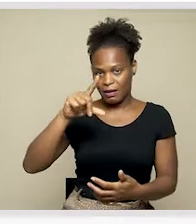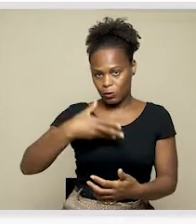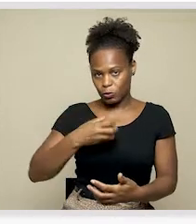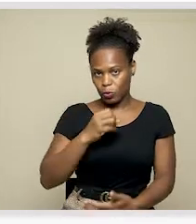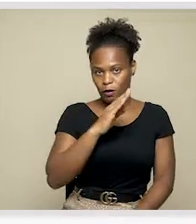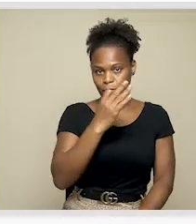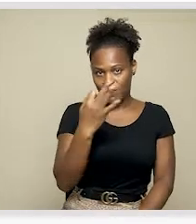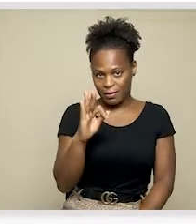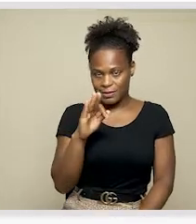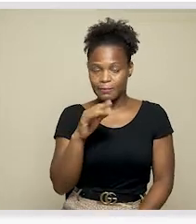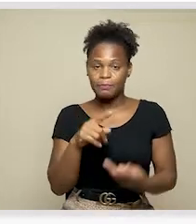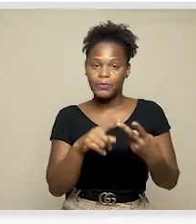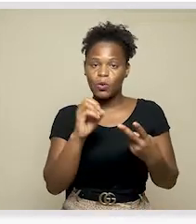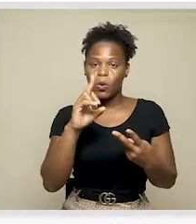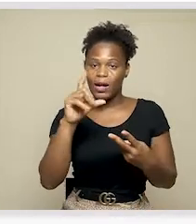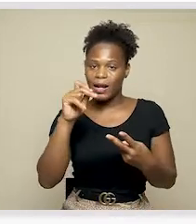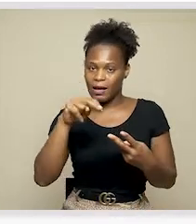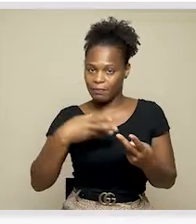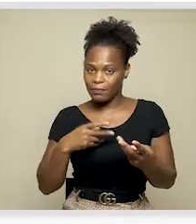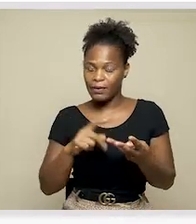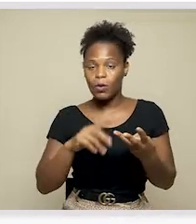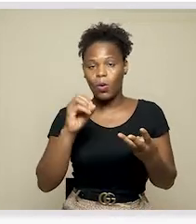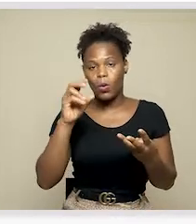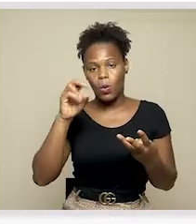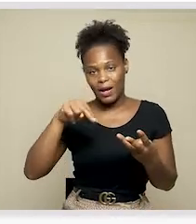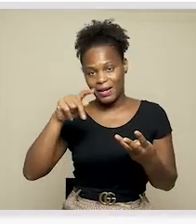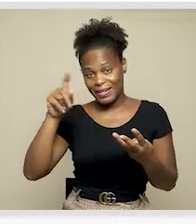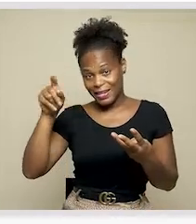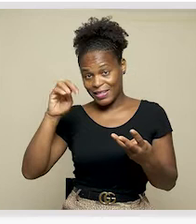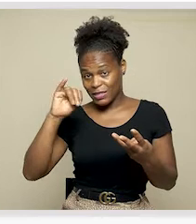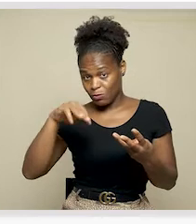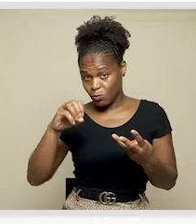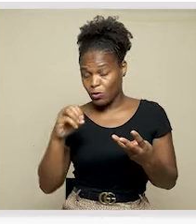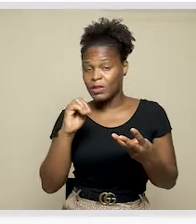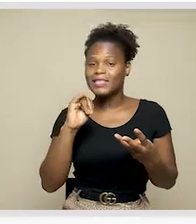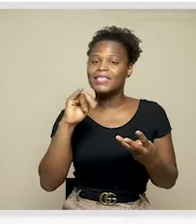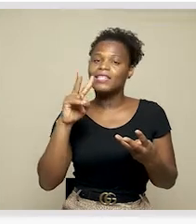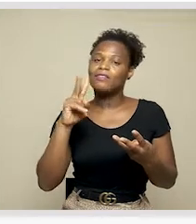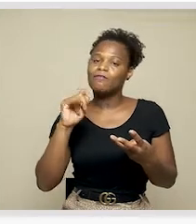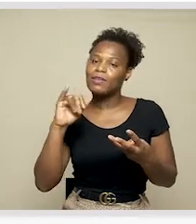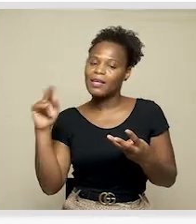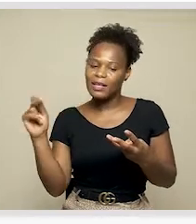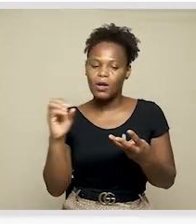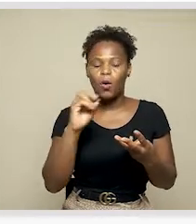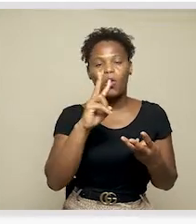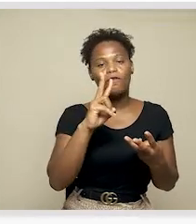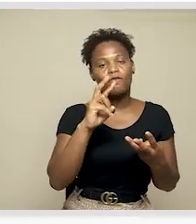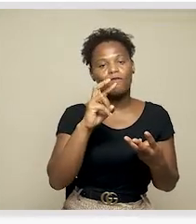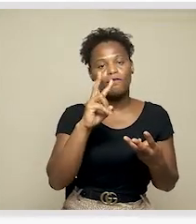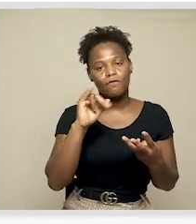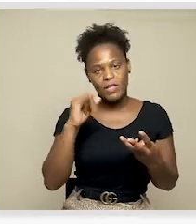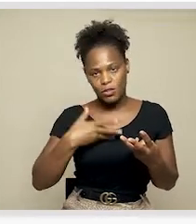França, Orlando Amarilis, Onésimo Silveira, Ovidio Martins, Teixeira de Souza, António